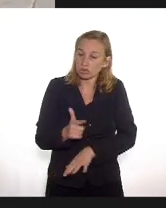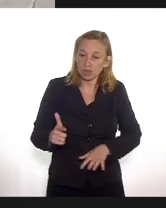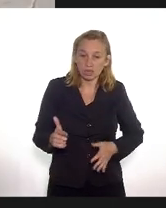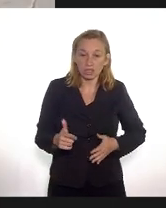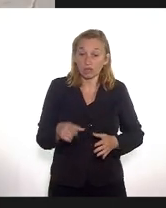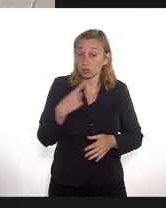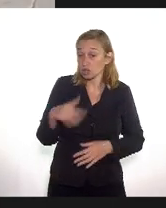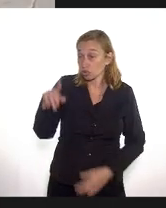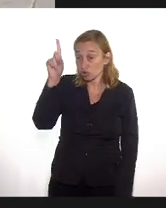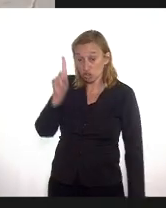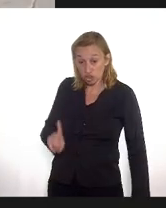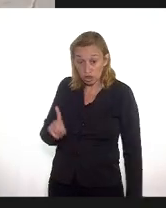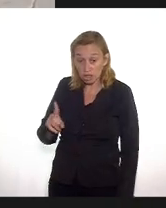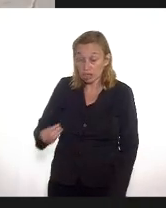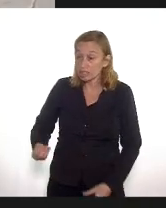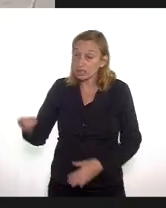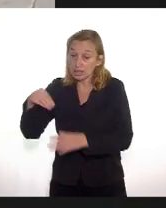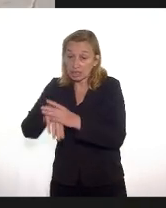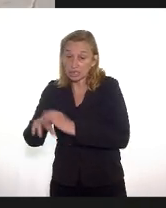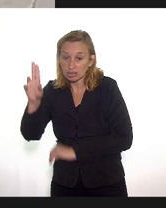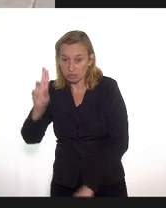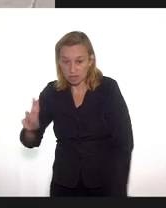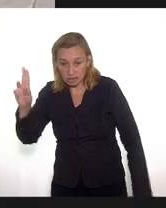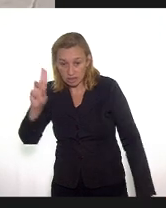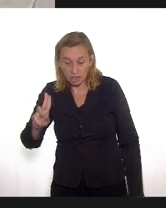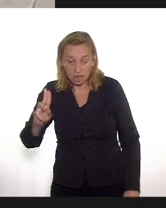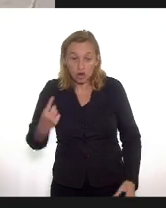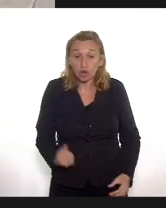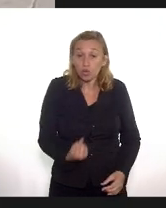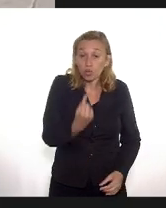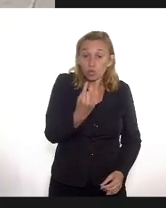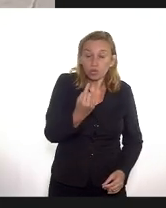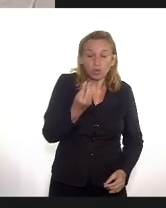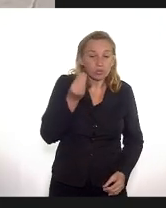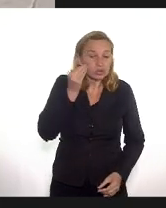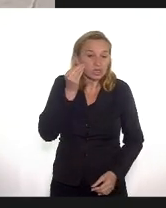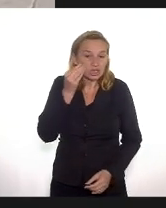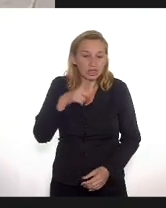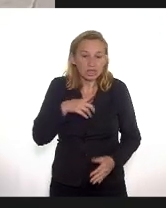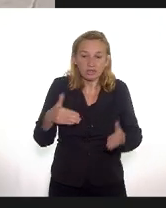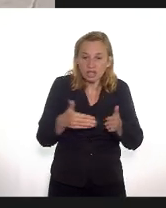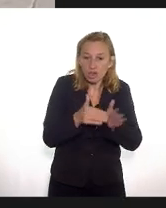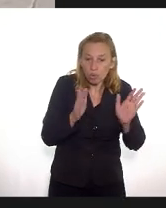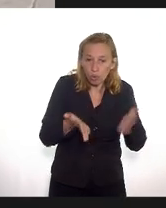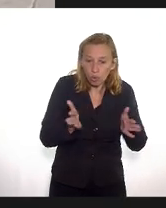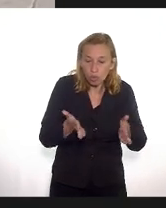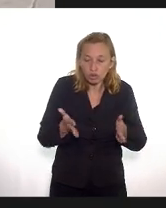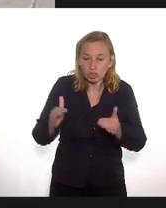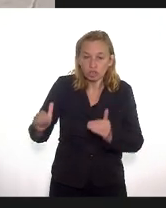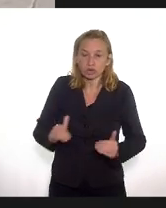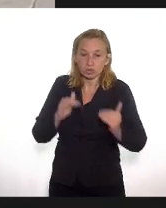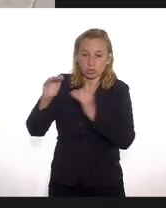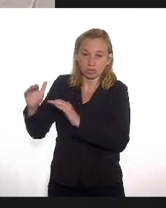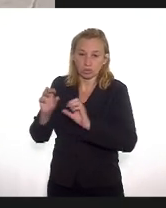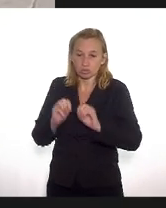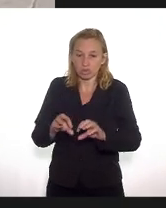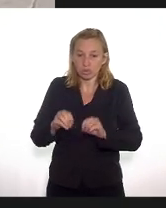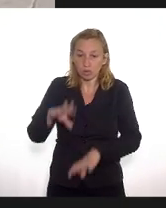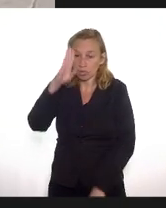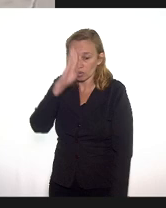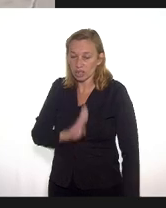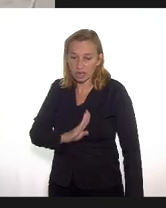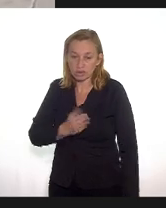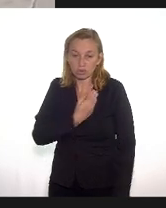seu direito de estar na universidade e talvez essa única chance que ele teve até hoje de entrar no ensino superior gratuito,